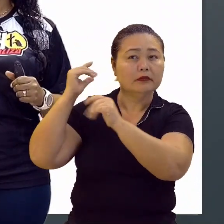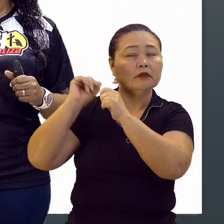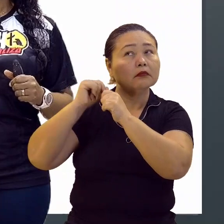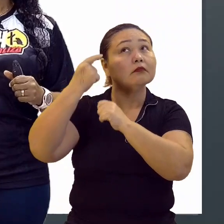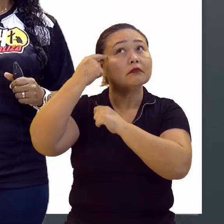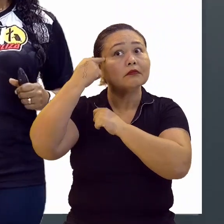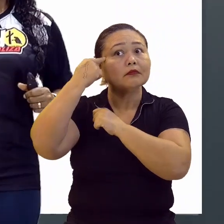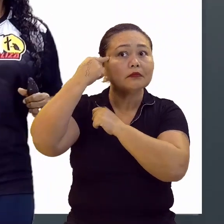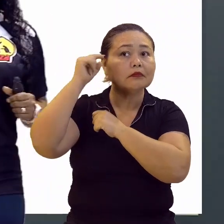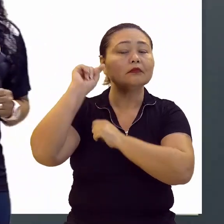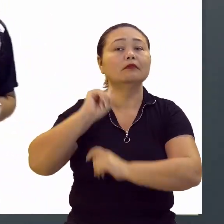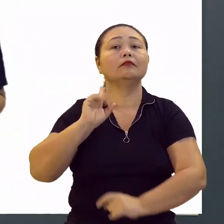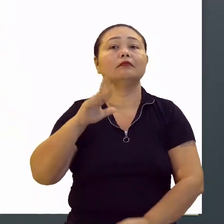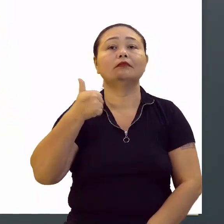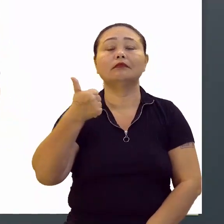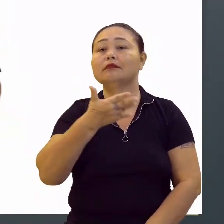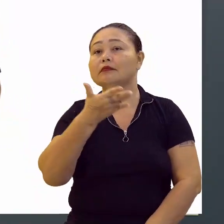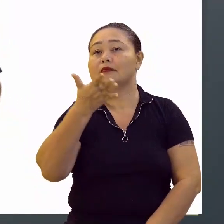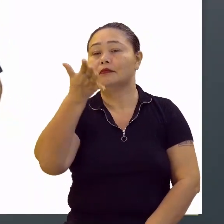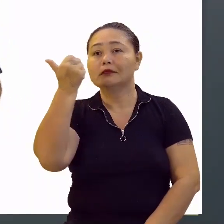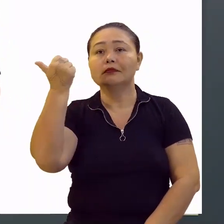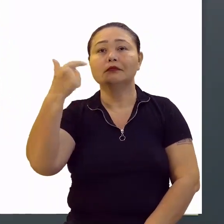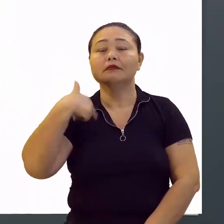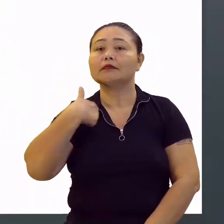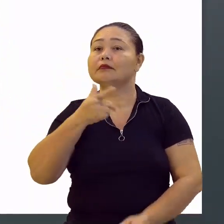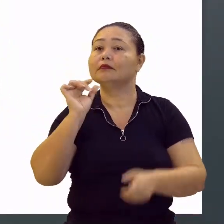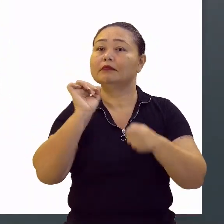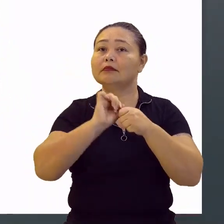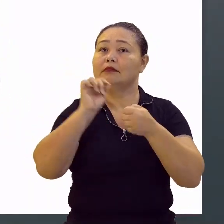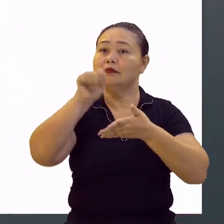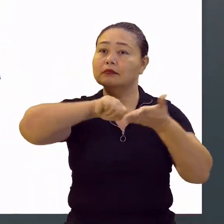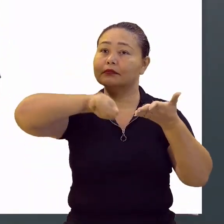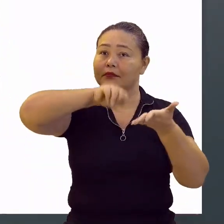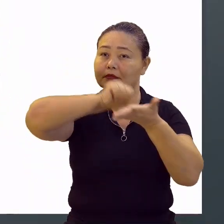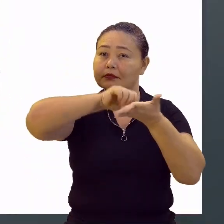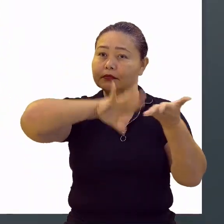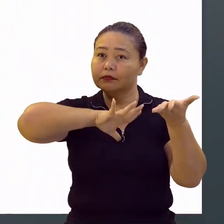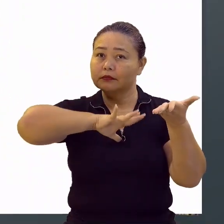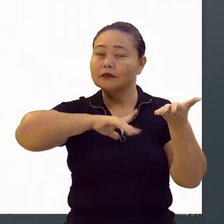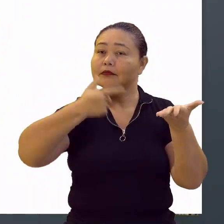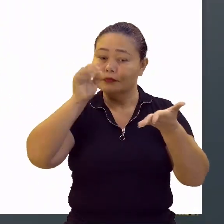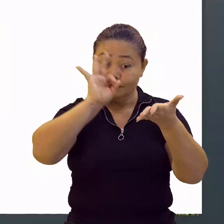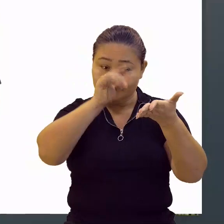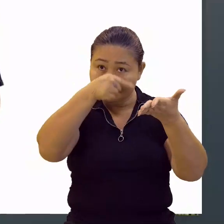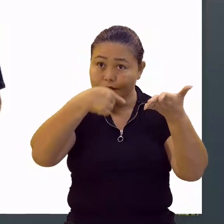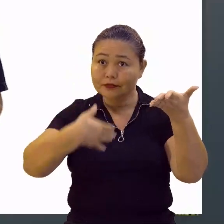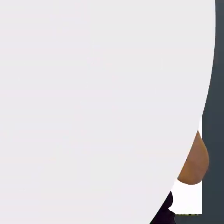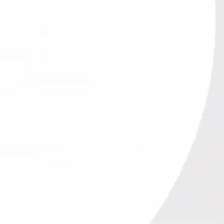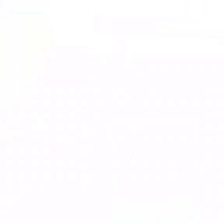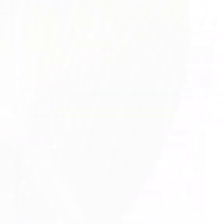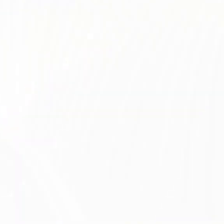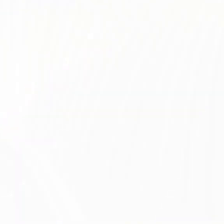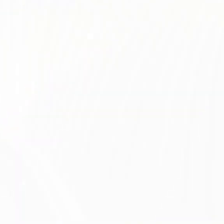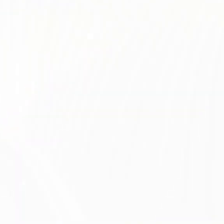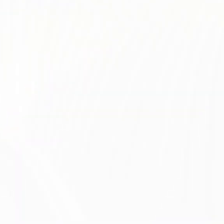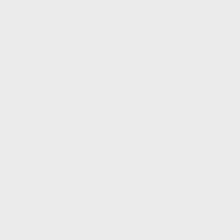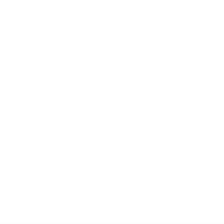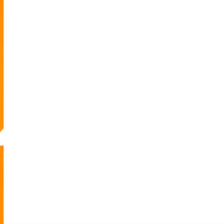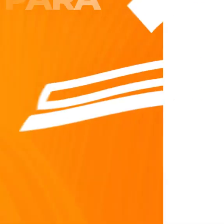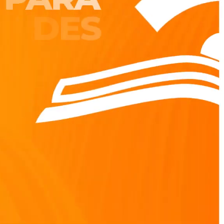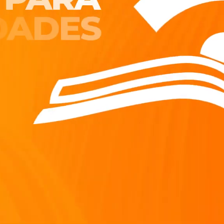sei. Vamos correr para a gente fazer a correção do exercício? Vamos ver se você acertou? Então, bora lá!